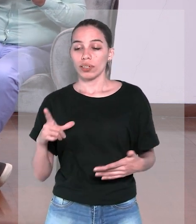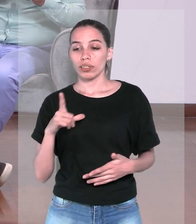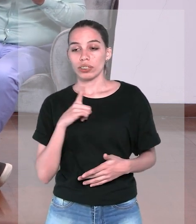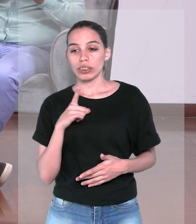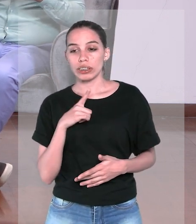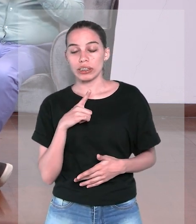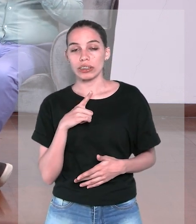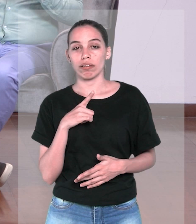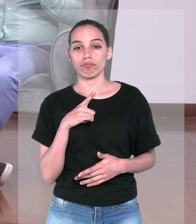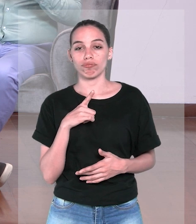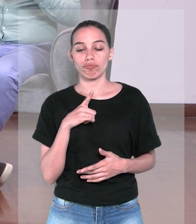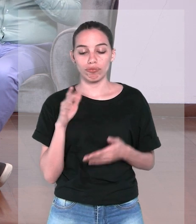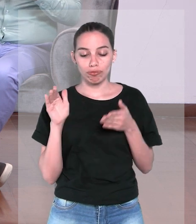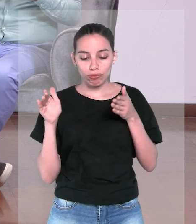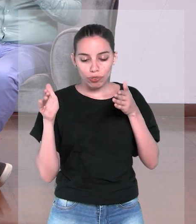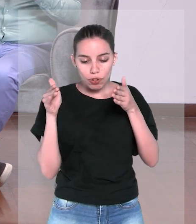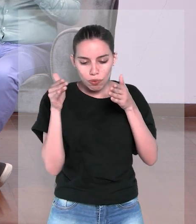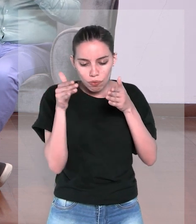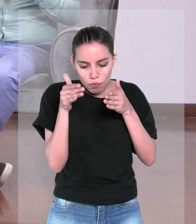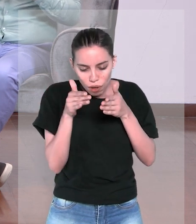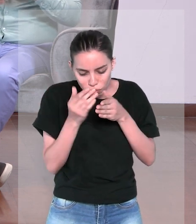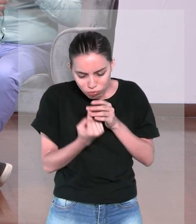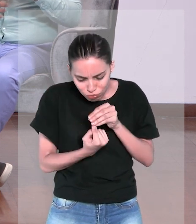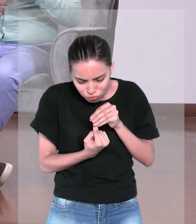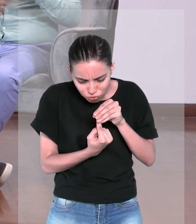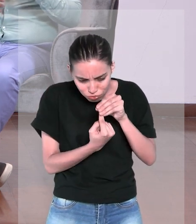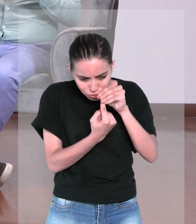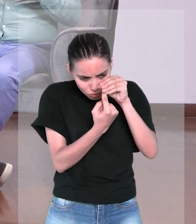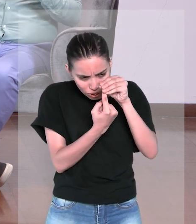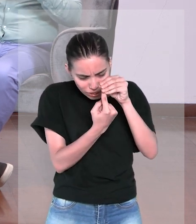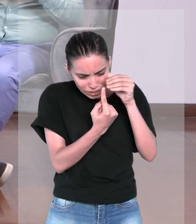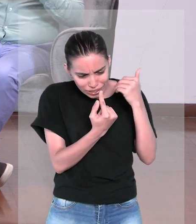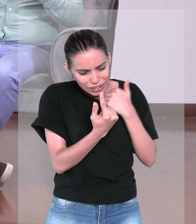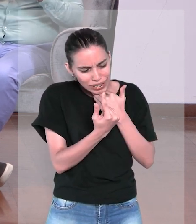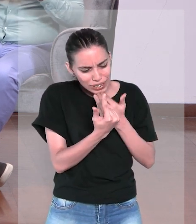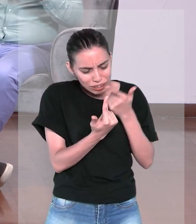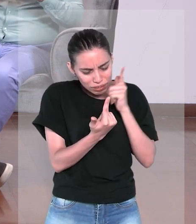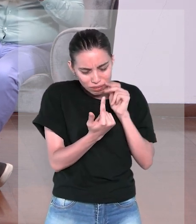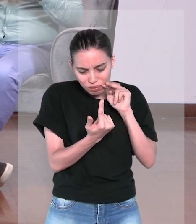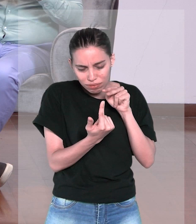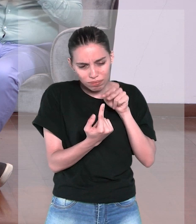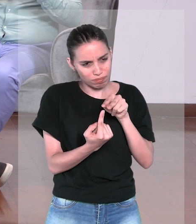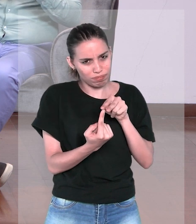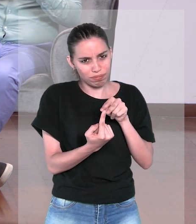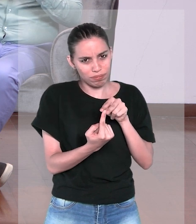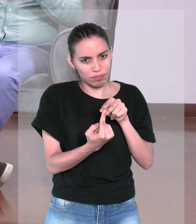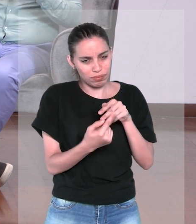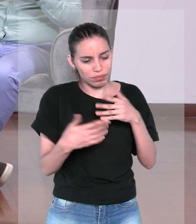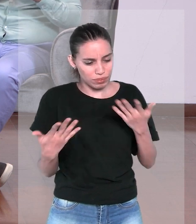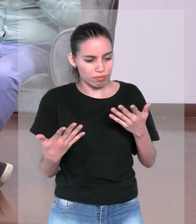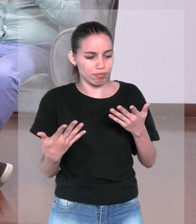meus músculos, eu tenho que fazer mudança no meu corpo estético, eu tenho que conseguir, mas não